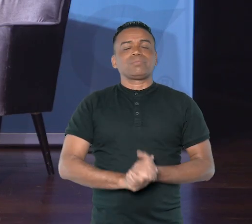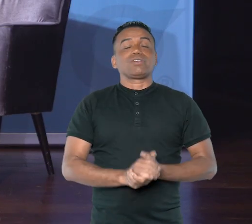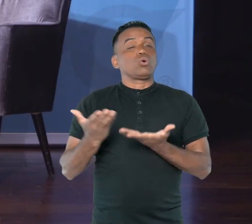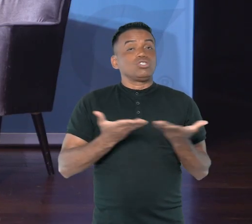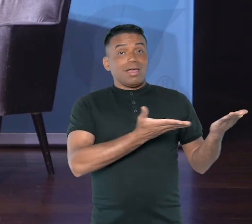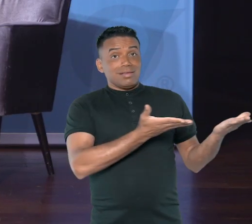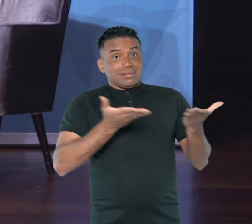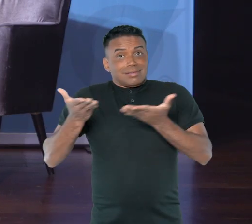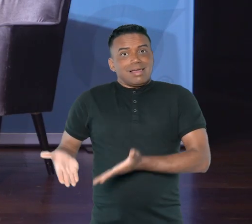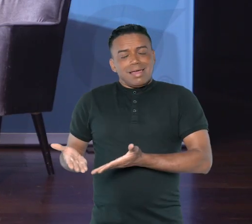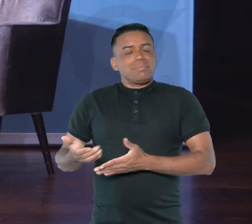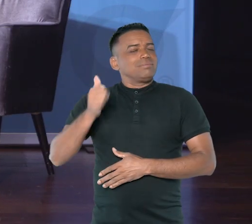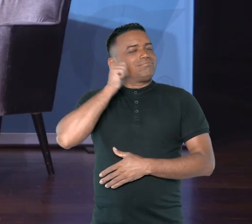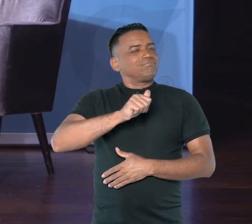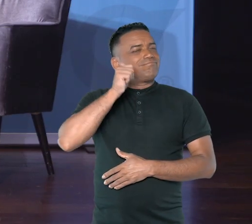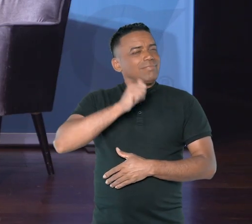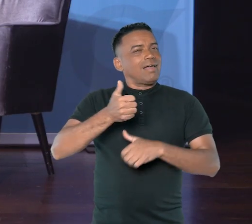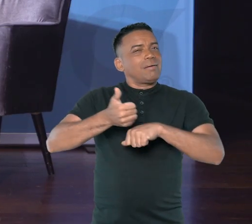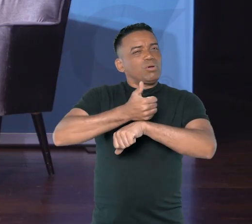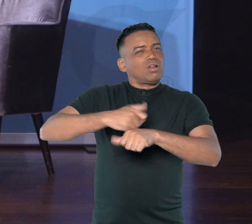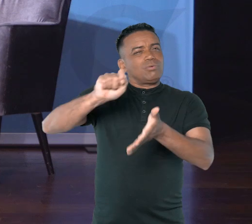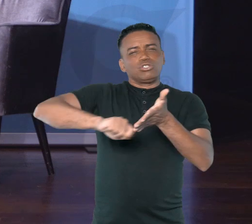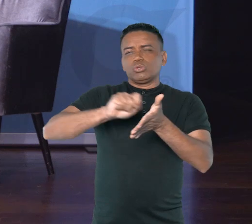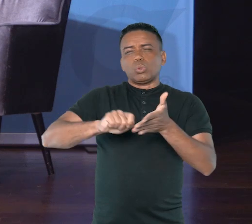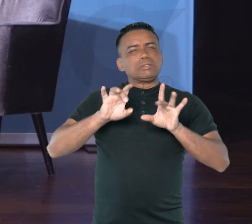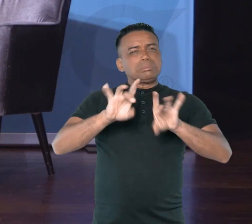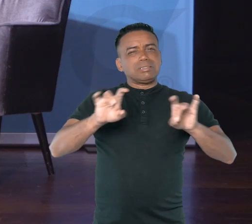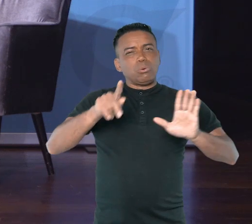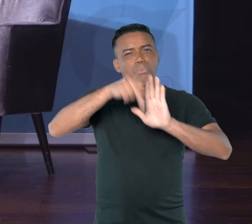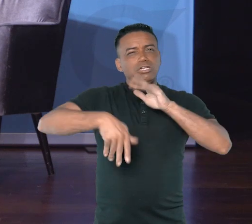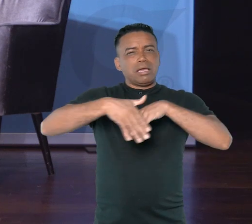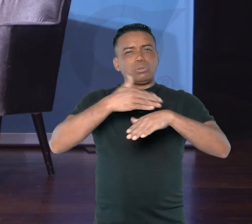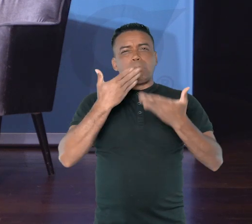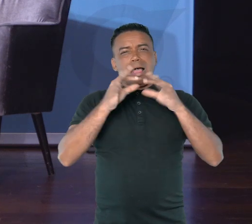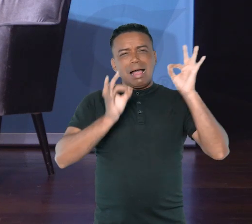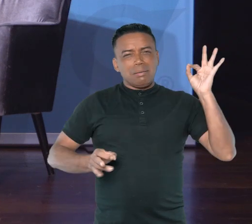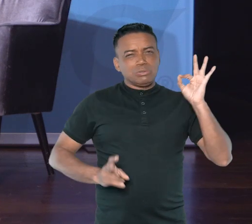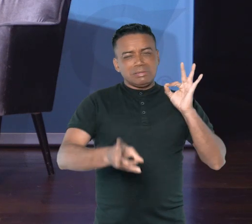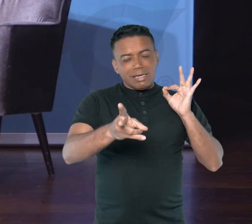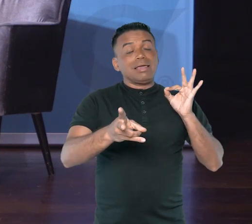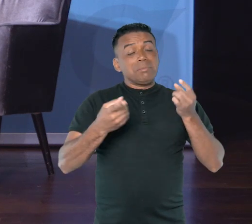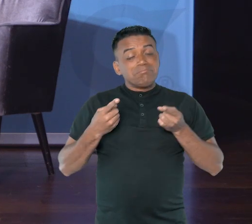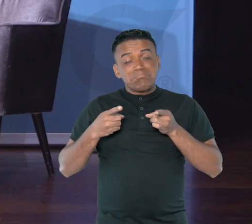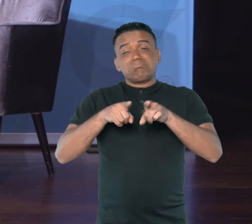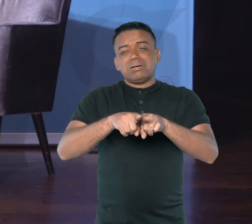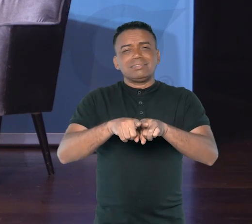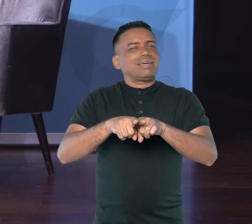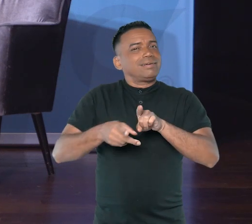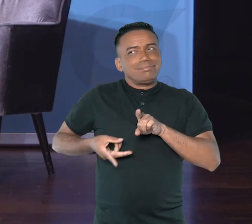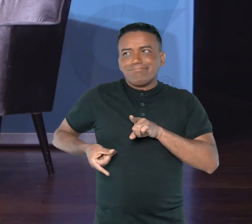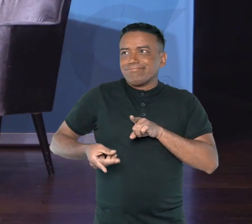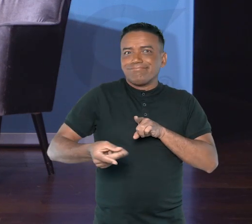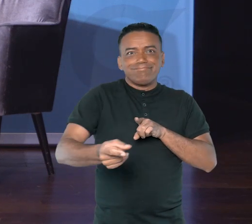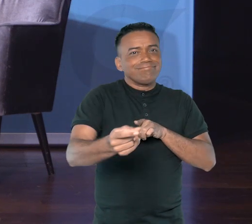aqui uma escritora muito especial para mim, para o Sempre um Papo, nossa parceira, participa com a gente aqui